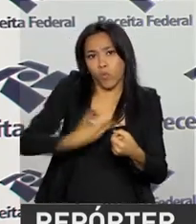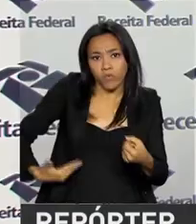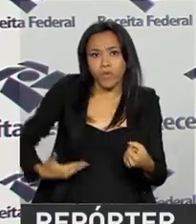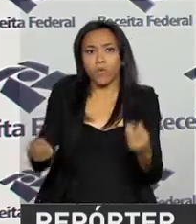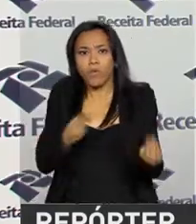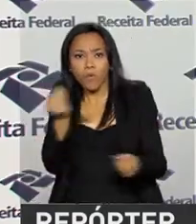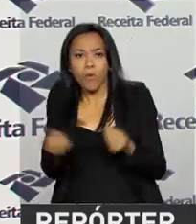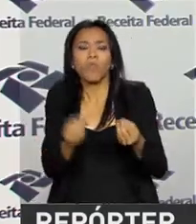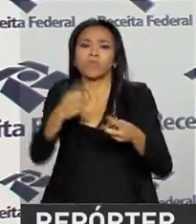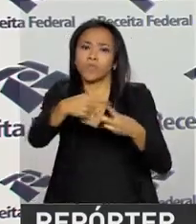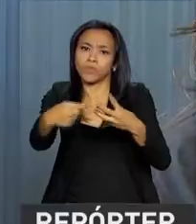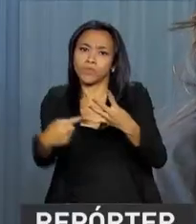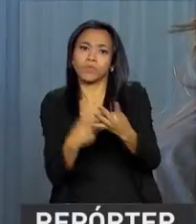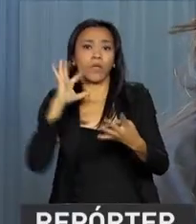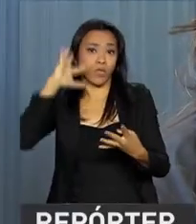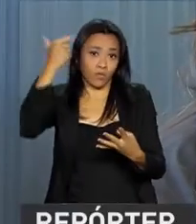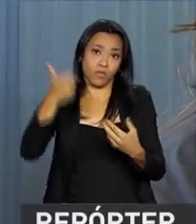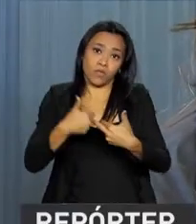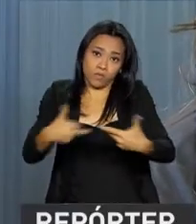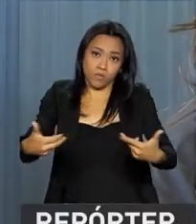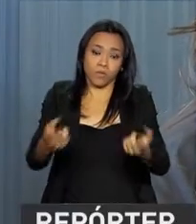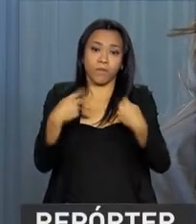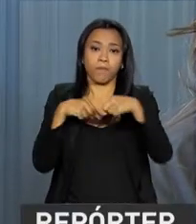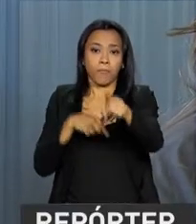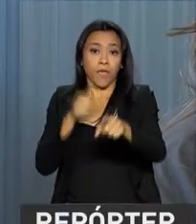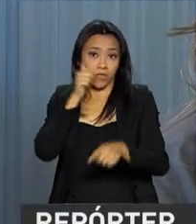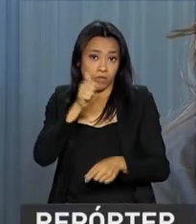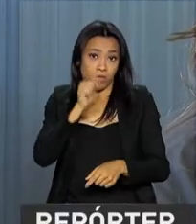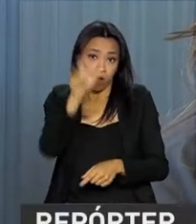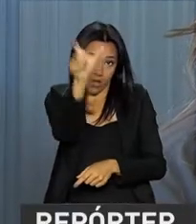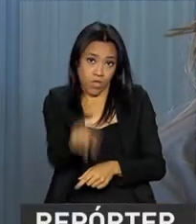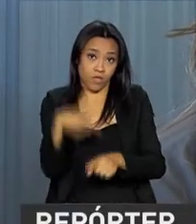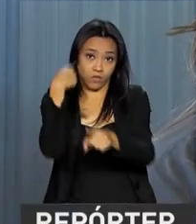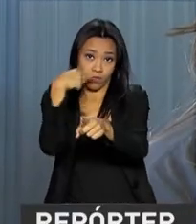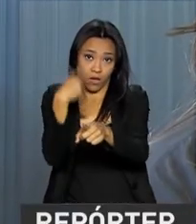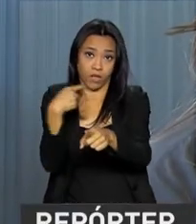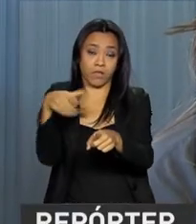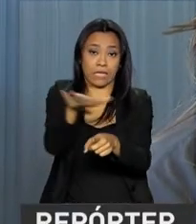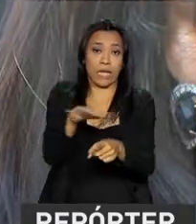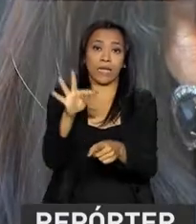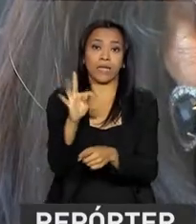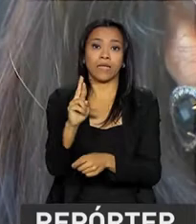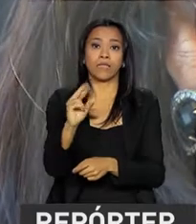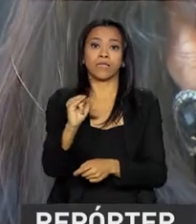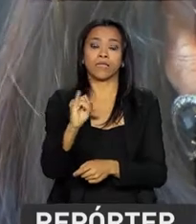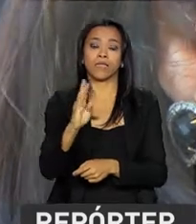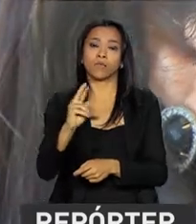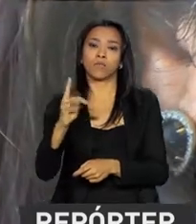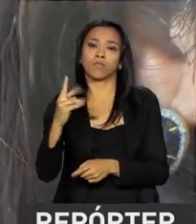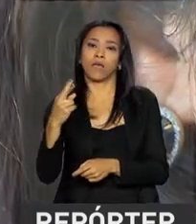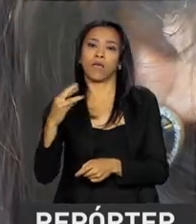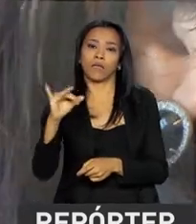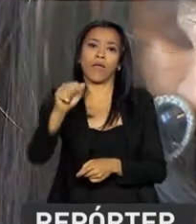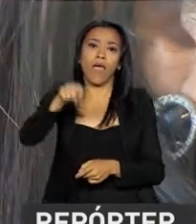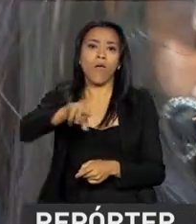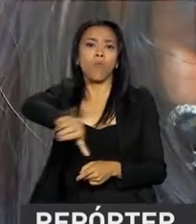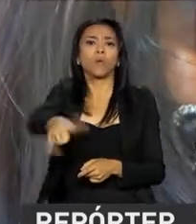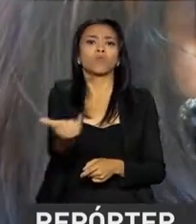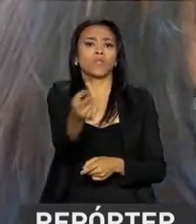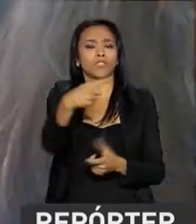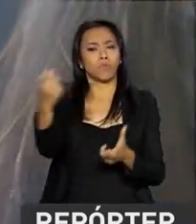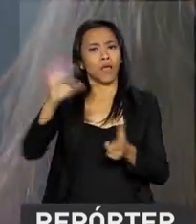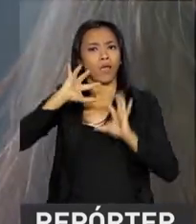sem adentrar nesse programa para esta advogada tributarista o programa de regularização rural é uma ótima oportunidade para quitar